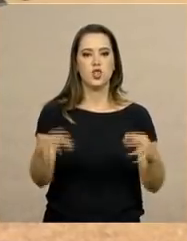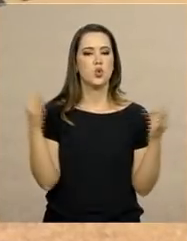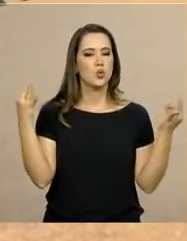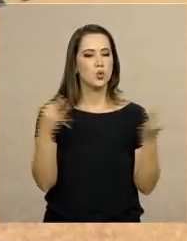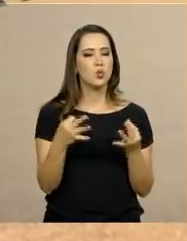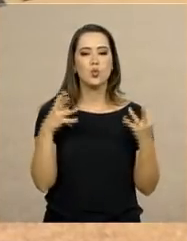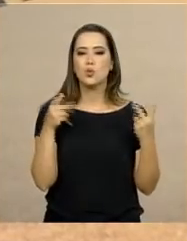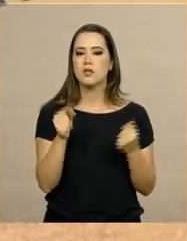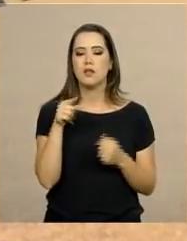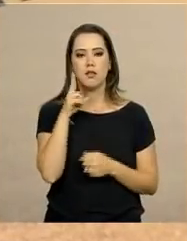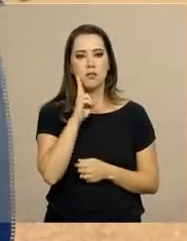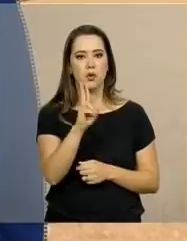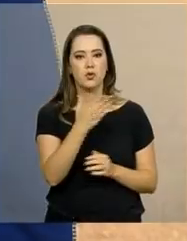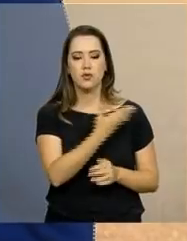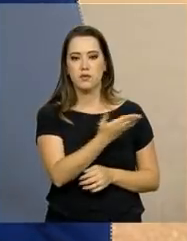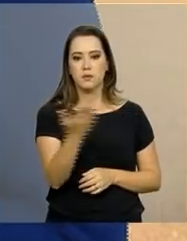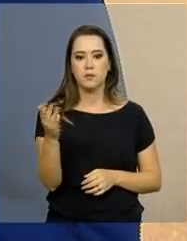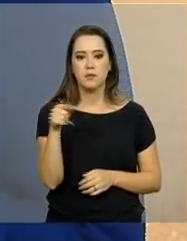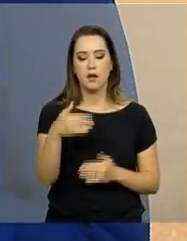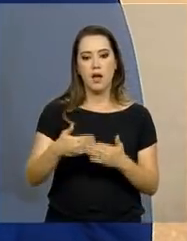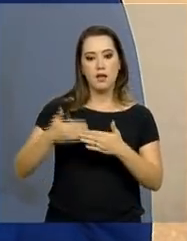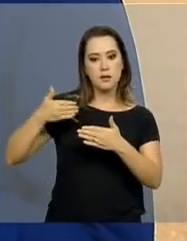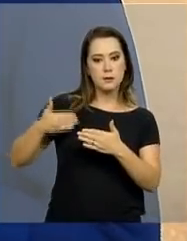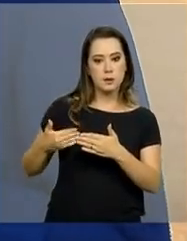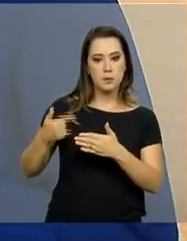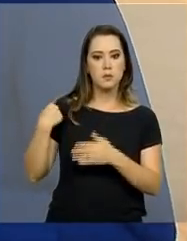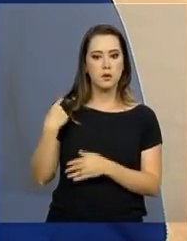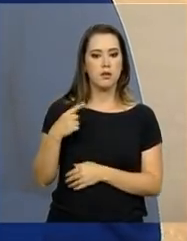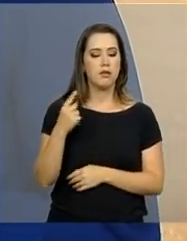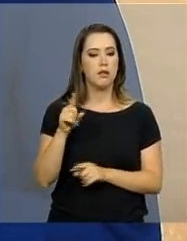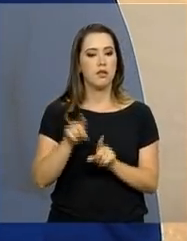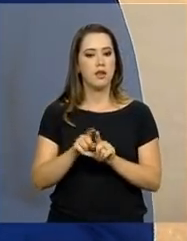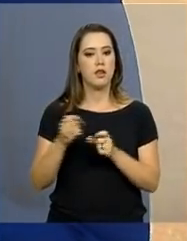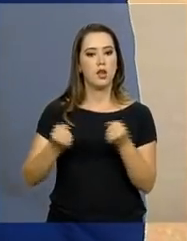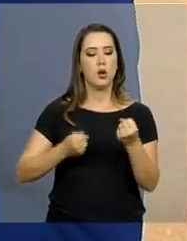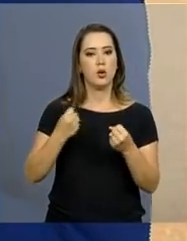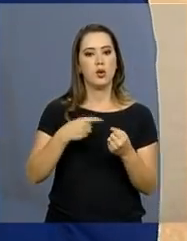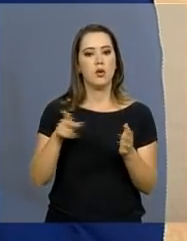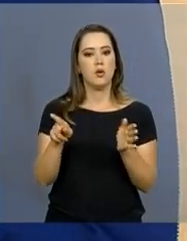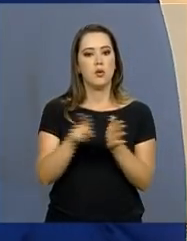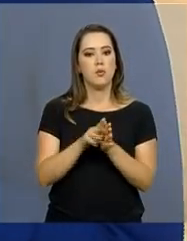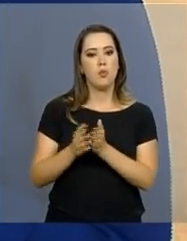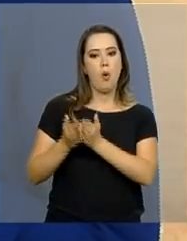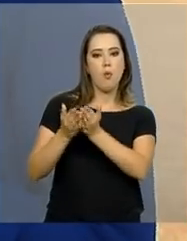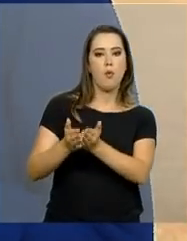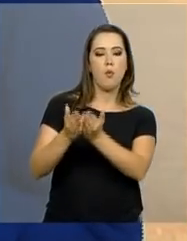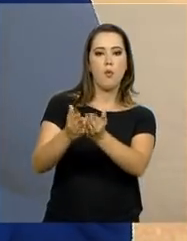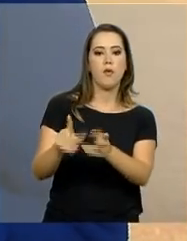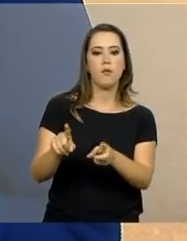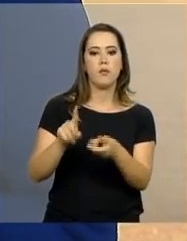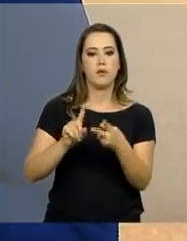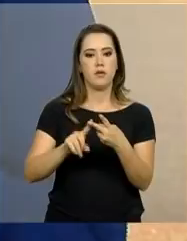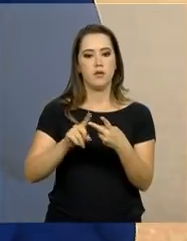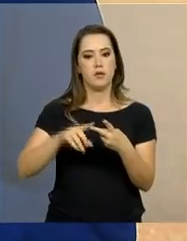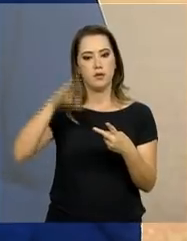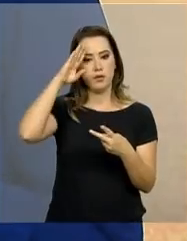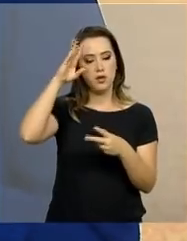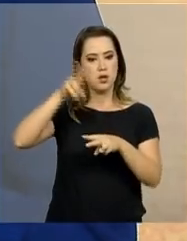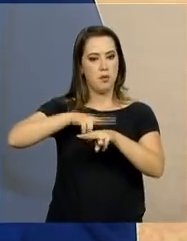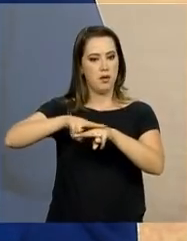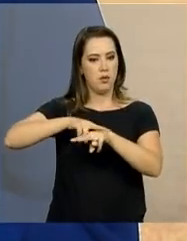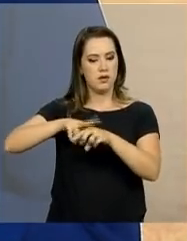sendo montada, como vocês podem ver. Atrás de mim já temos carros de combate da Marinha, mais atrás são os carros de combate